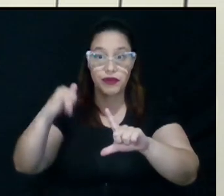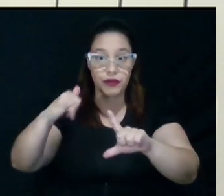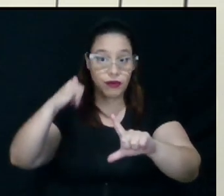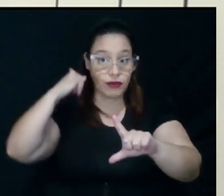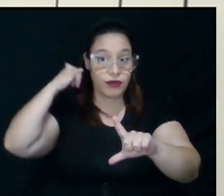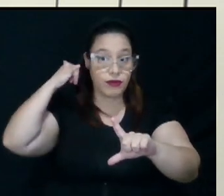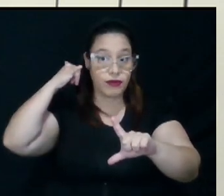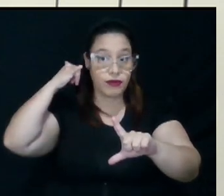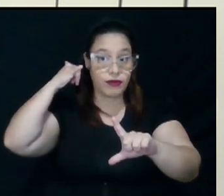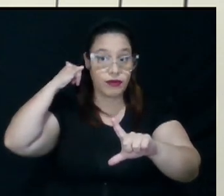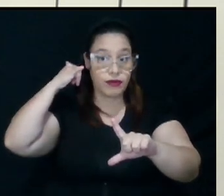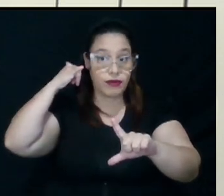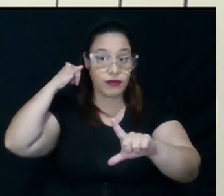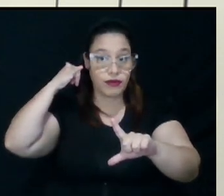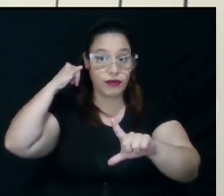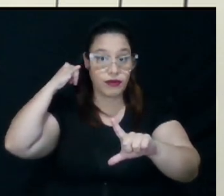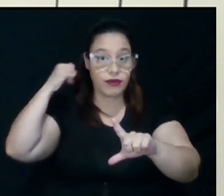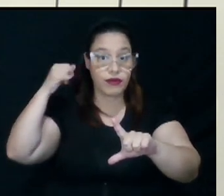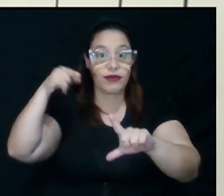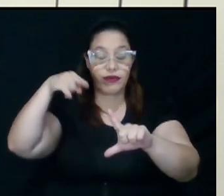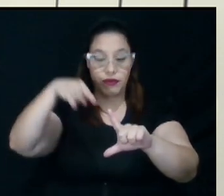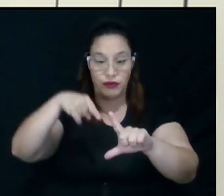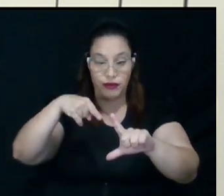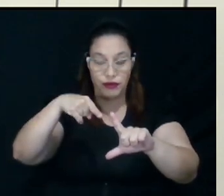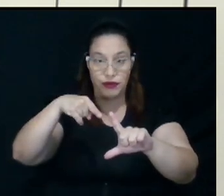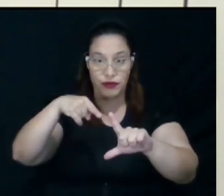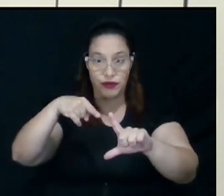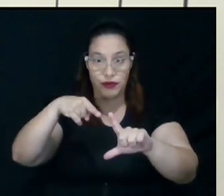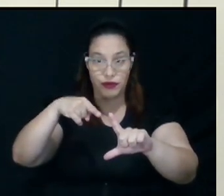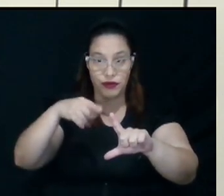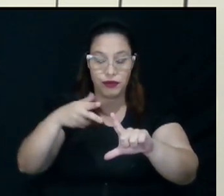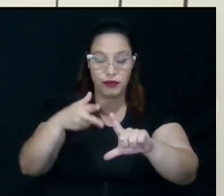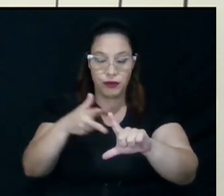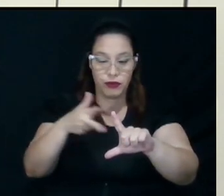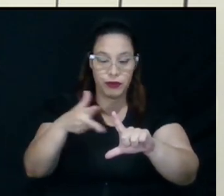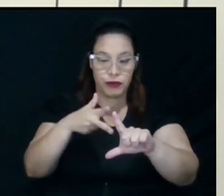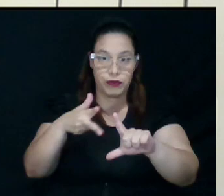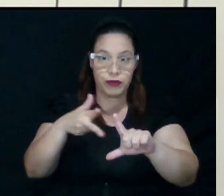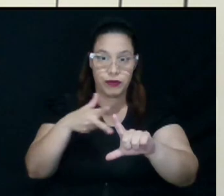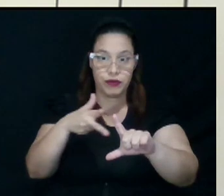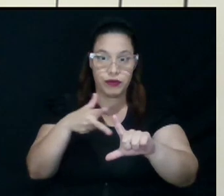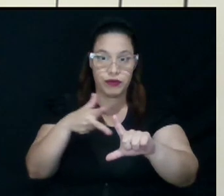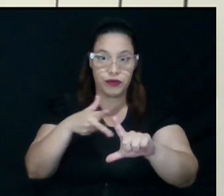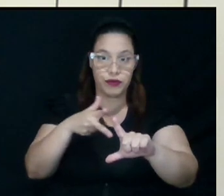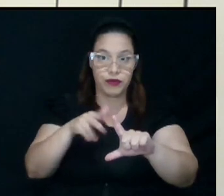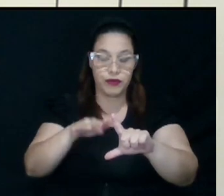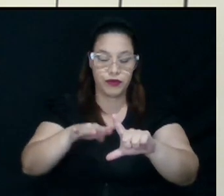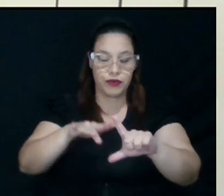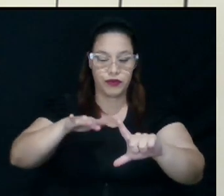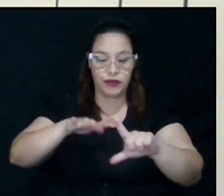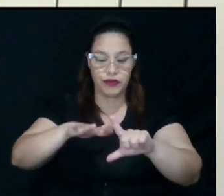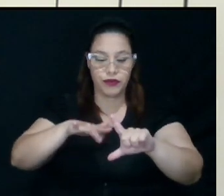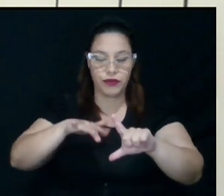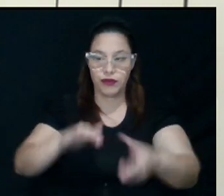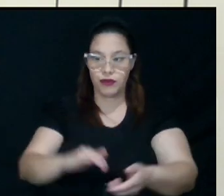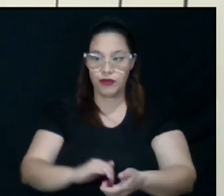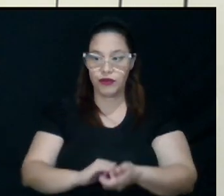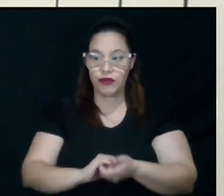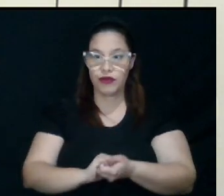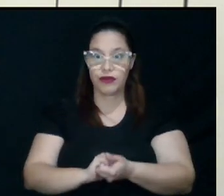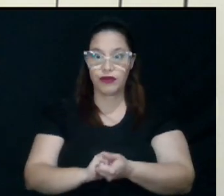para este QR Code, já aparece uma mensagem na sua tela. O WhatsApp da TV Câmara Campinas, você aperta que a gente